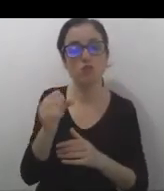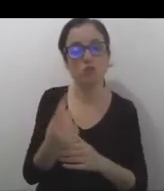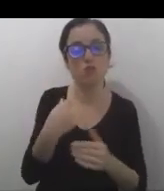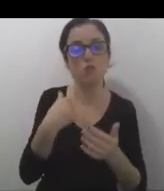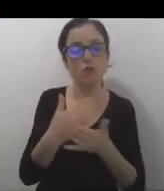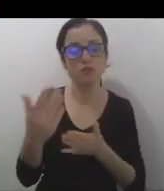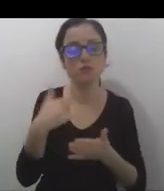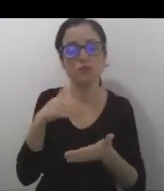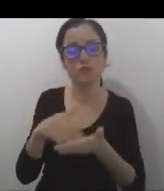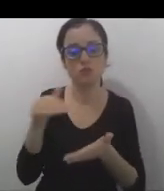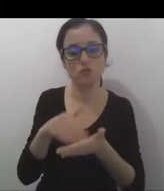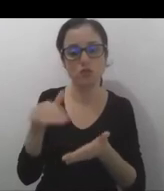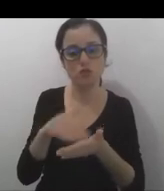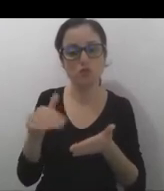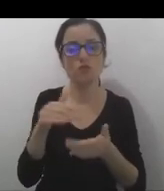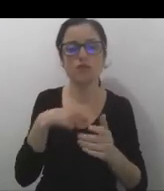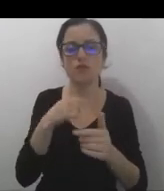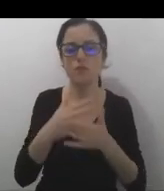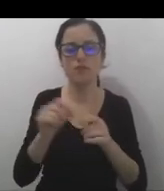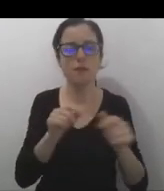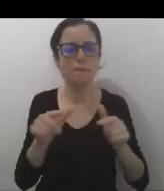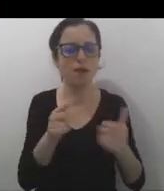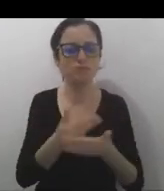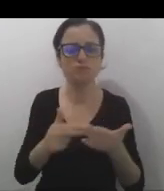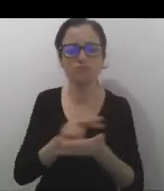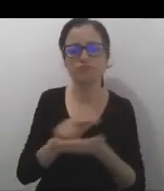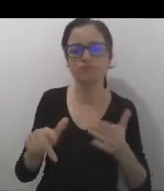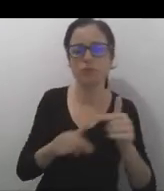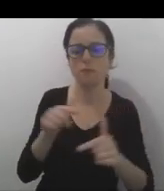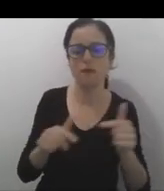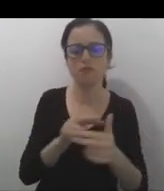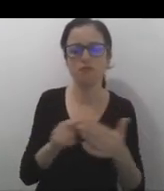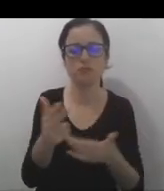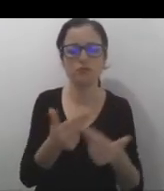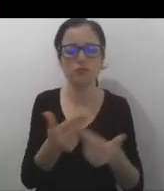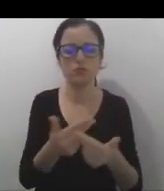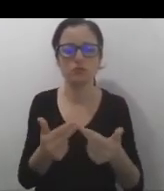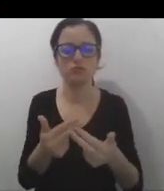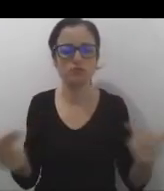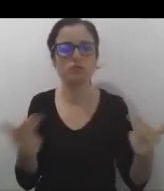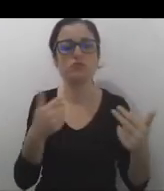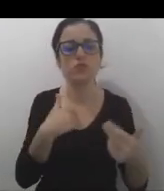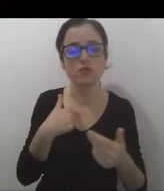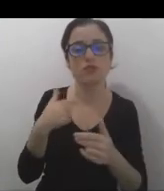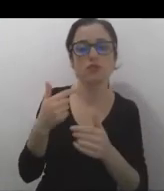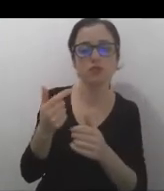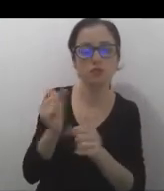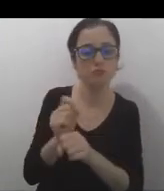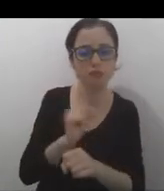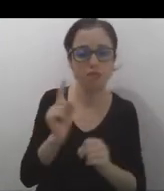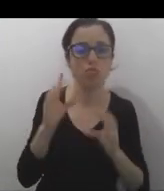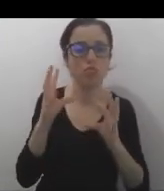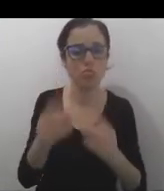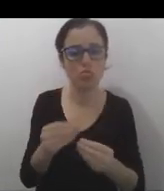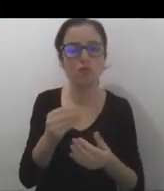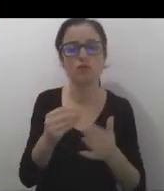a partir da lei de reserva de mercado, que os produtos estavam começando a ser informatizados e tinham que ser...